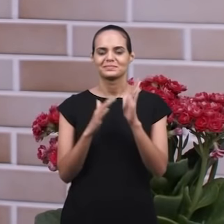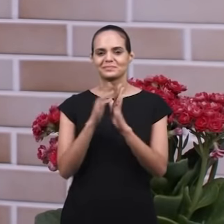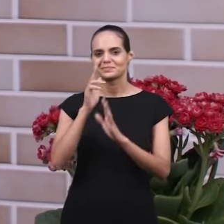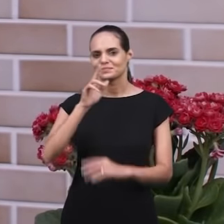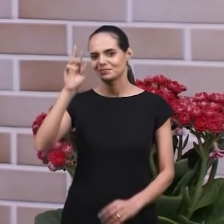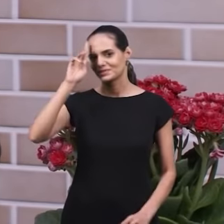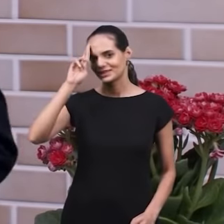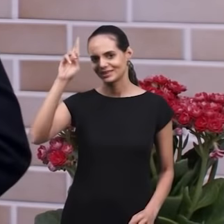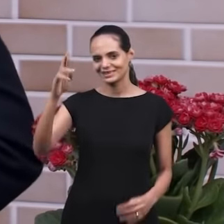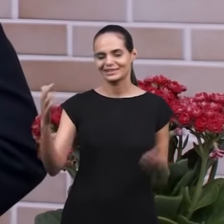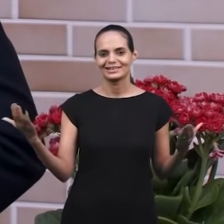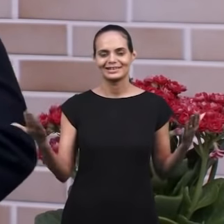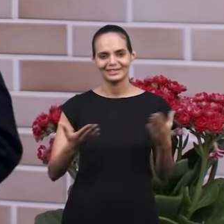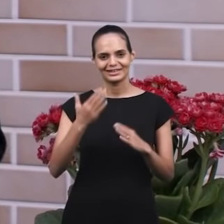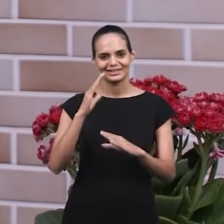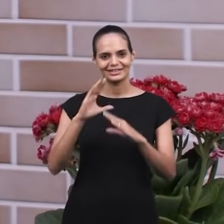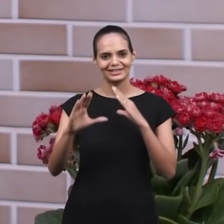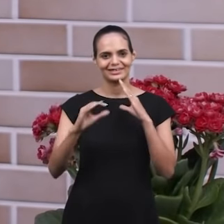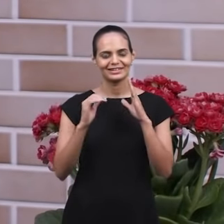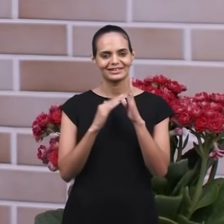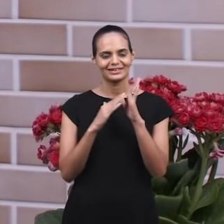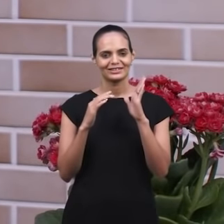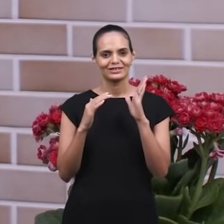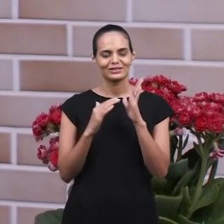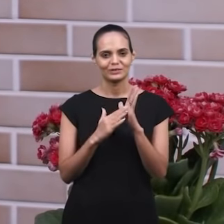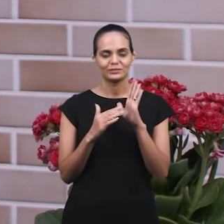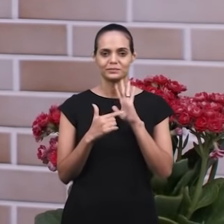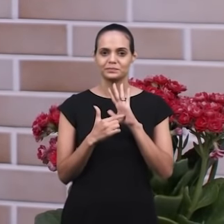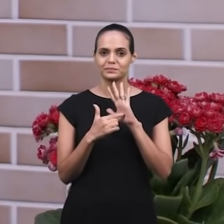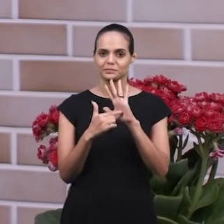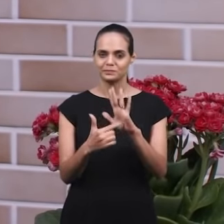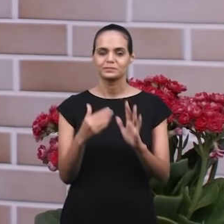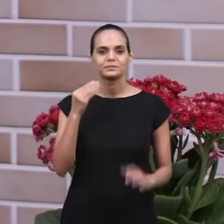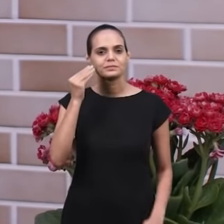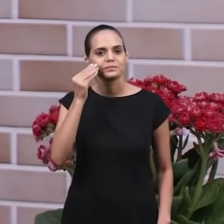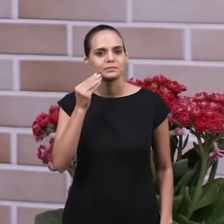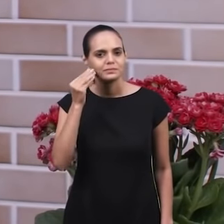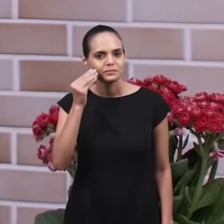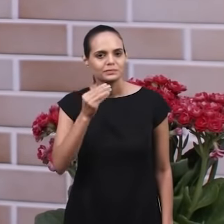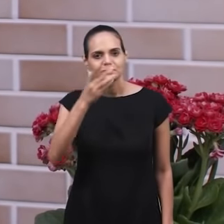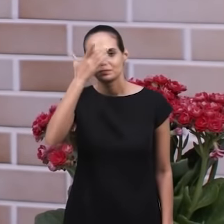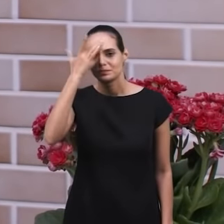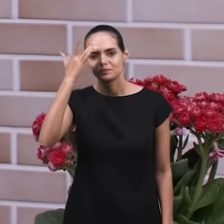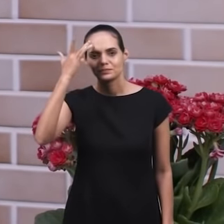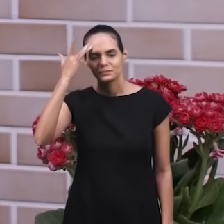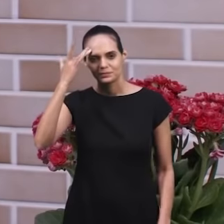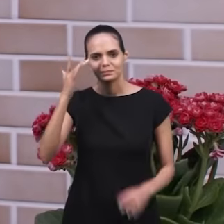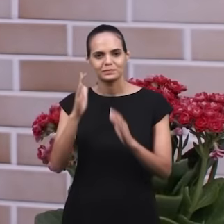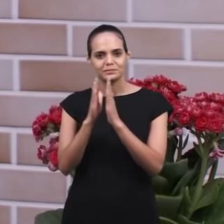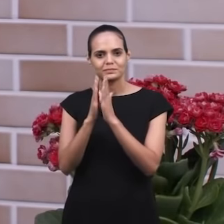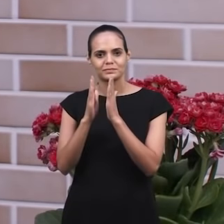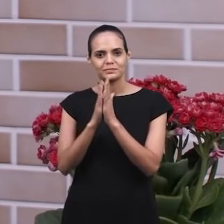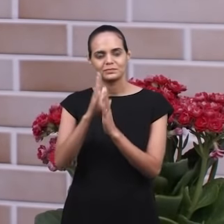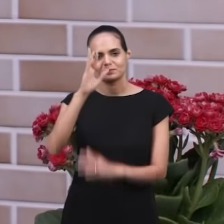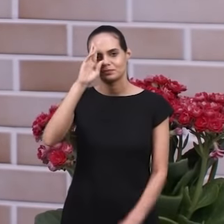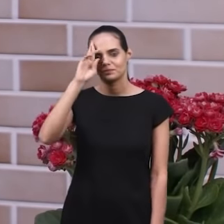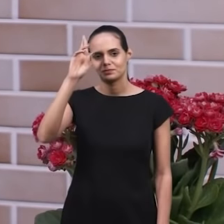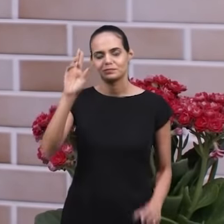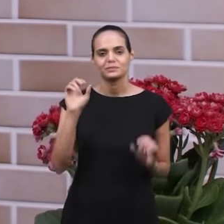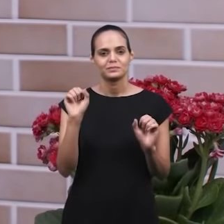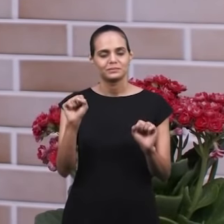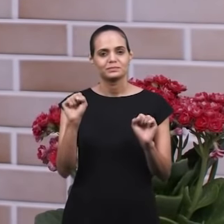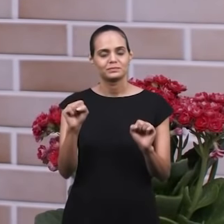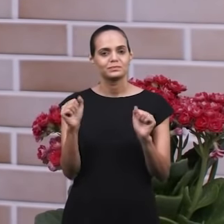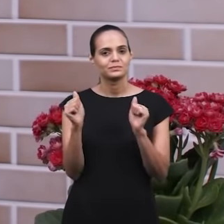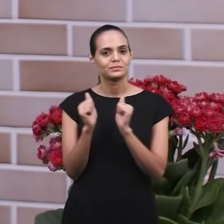Nós vamos cantar um louvor agora. Um louvor que fala da experiência daquele que busca ao Senhor. Você pode cantar, a letra do